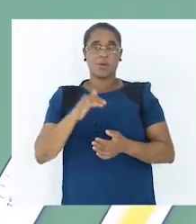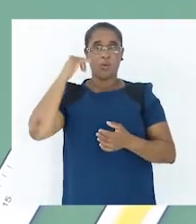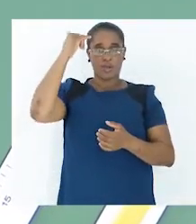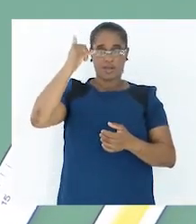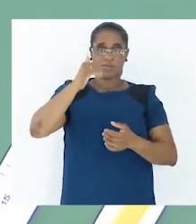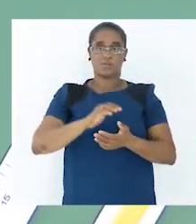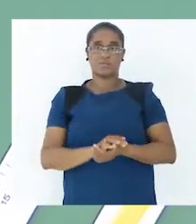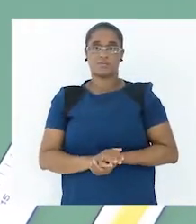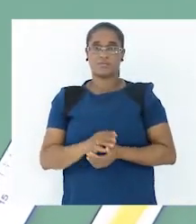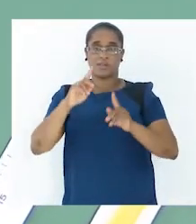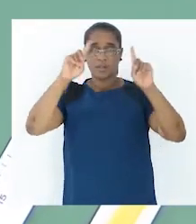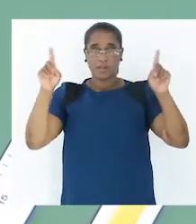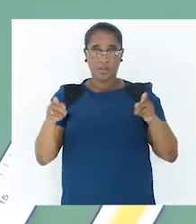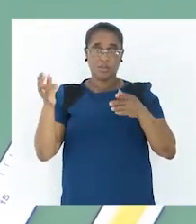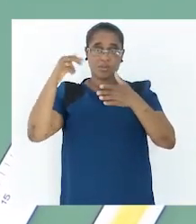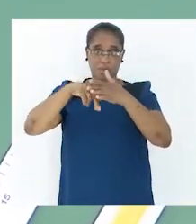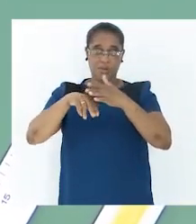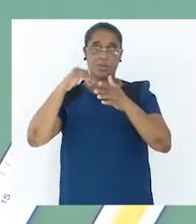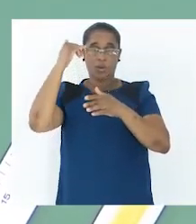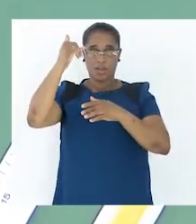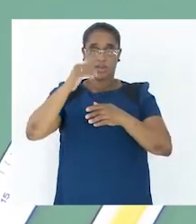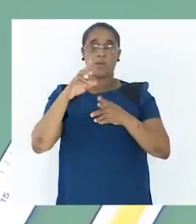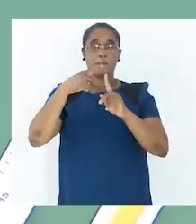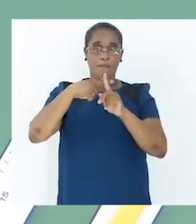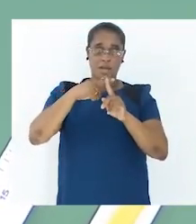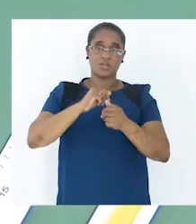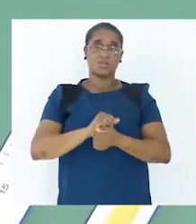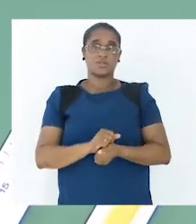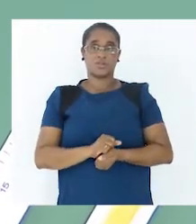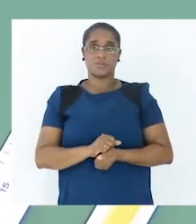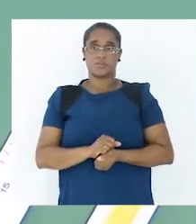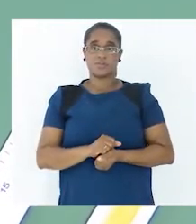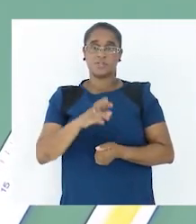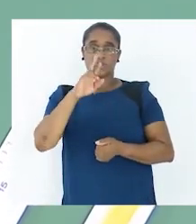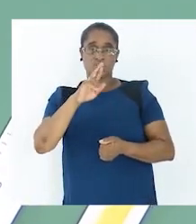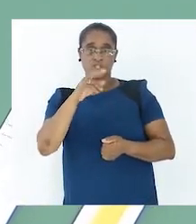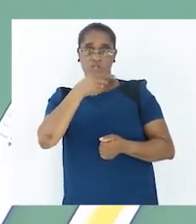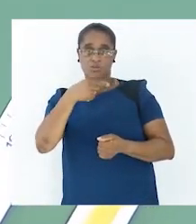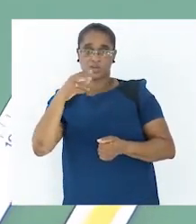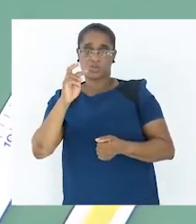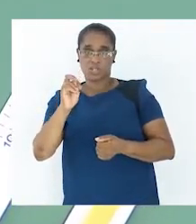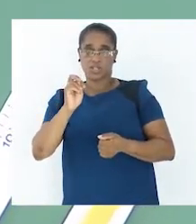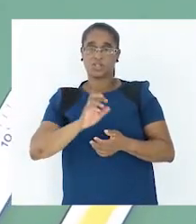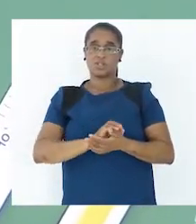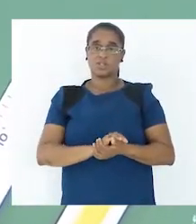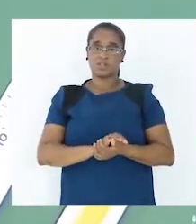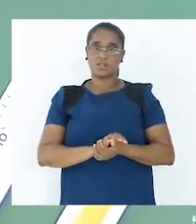quadrado, dentro de um parênteses ao quadrado, mais x menos 3